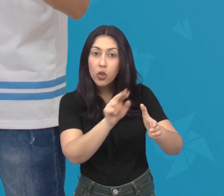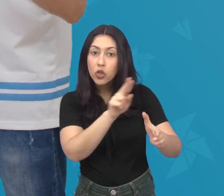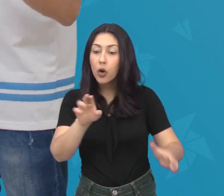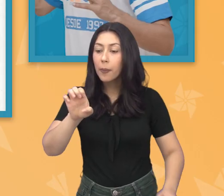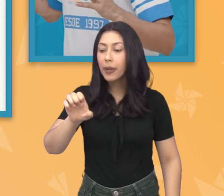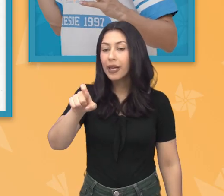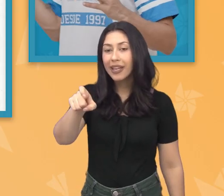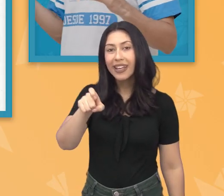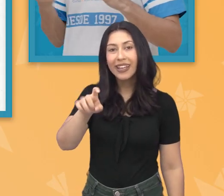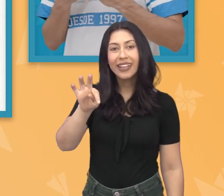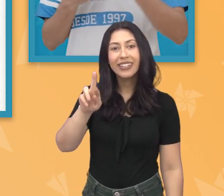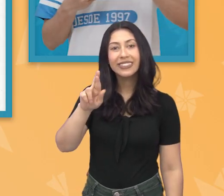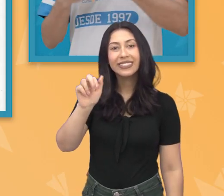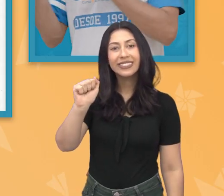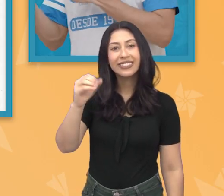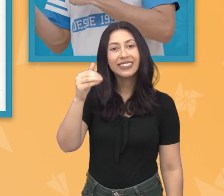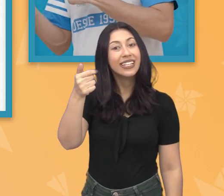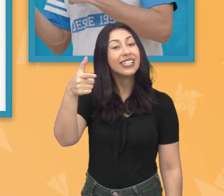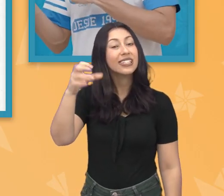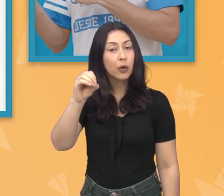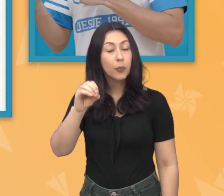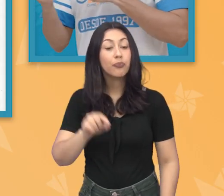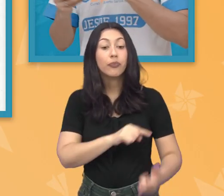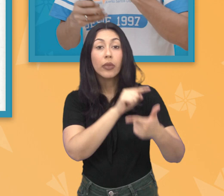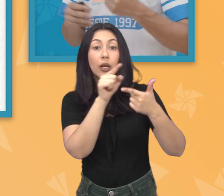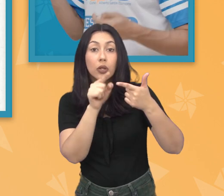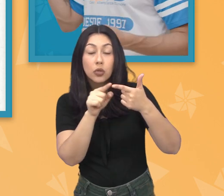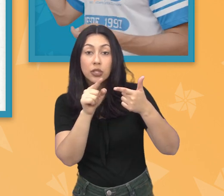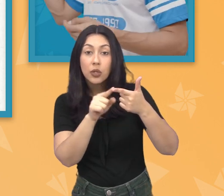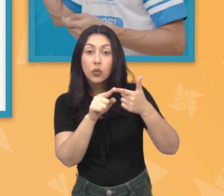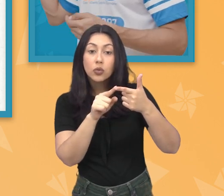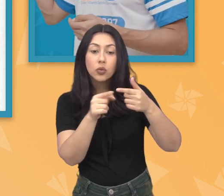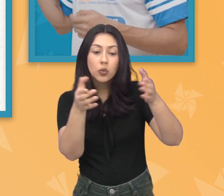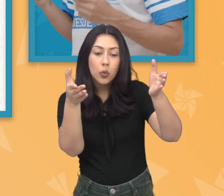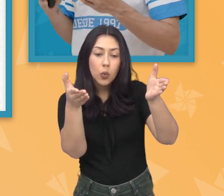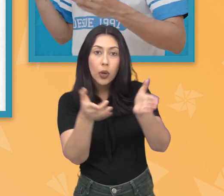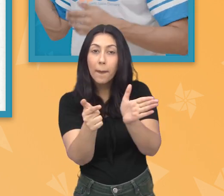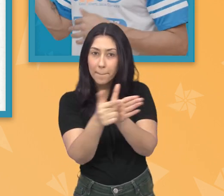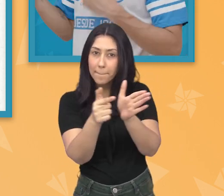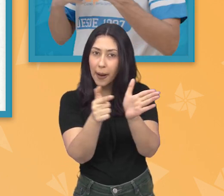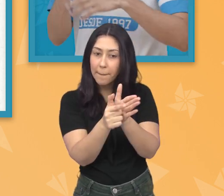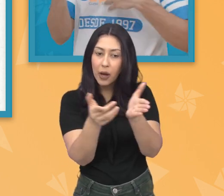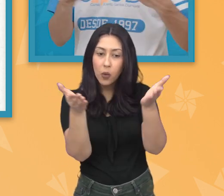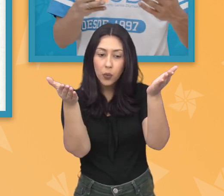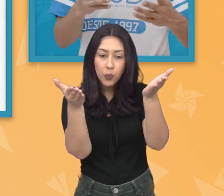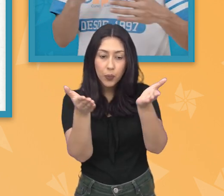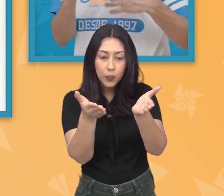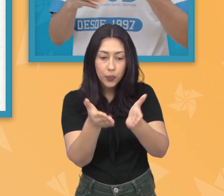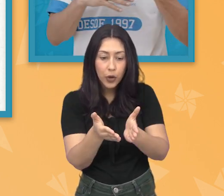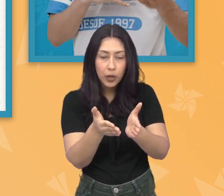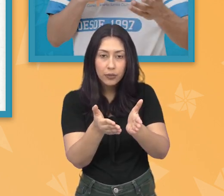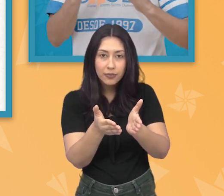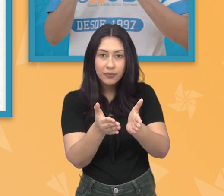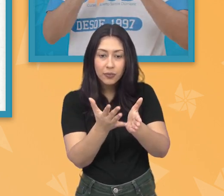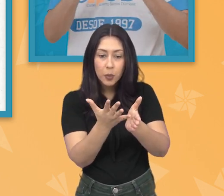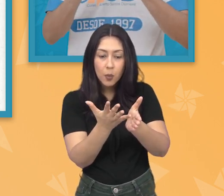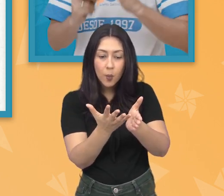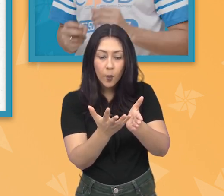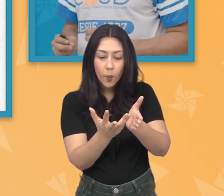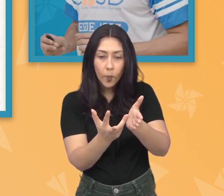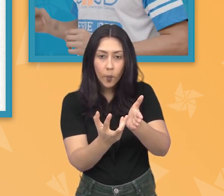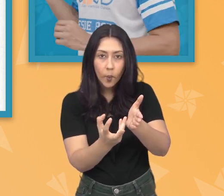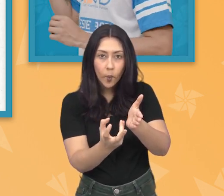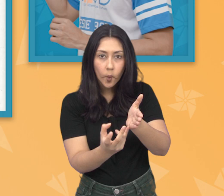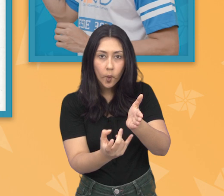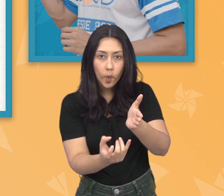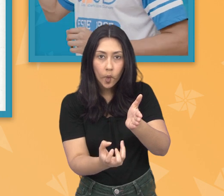extração. Em seguida a gente filtra o café, né? Através, nesse caso aqui, ele chama do coador, mas a gente chama muitas vezes também de filtro, às vezes também está